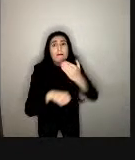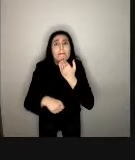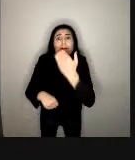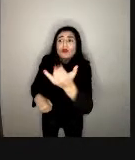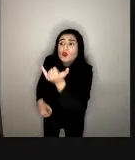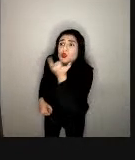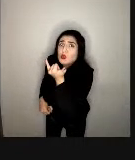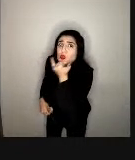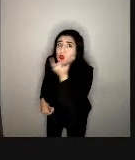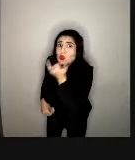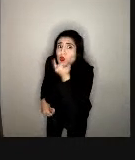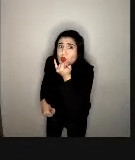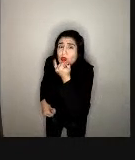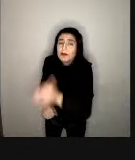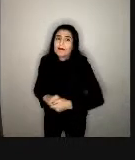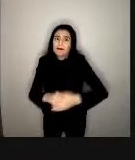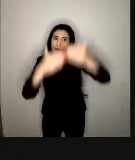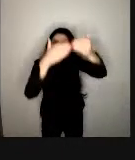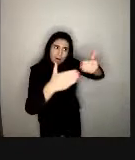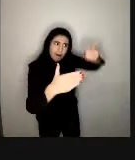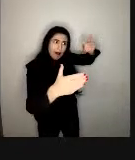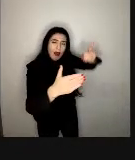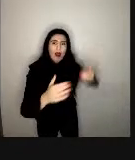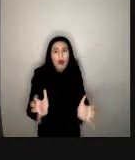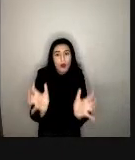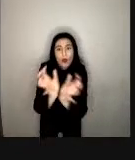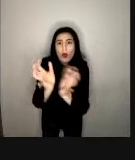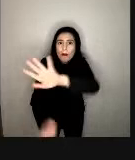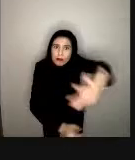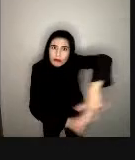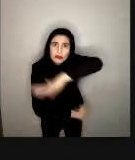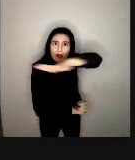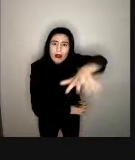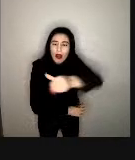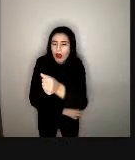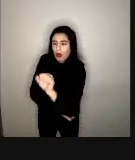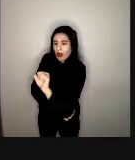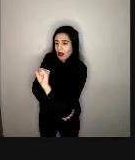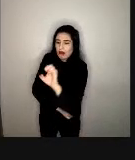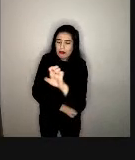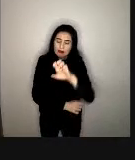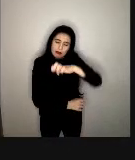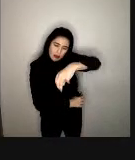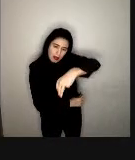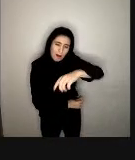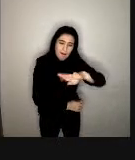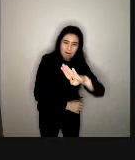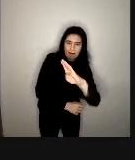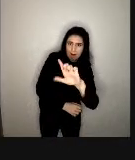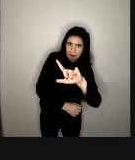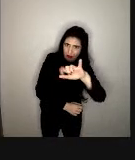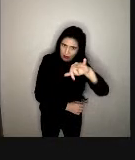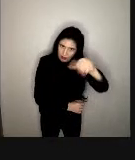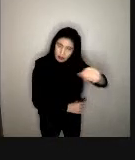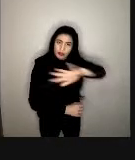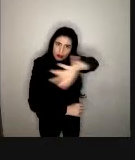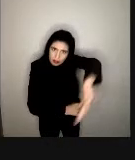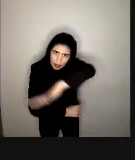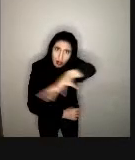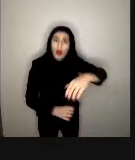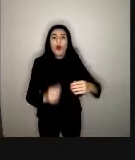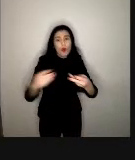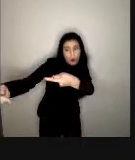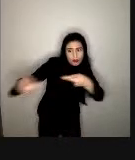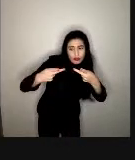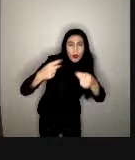de ficar só o período da Assembleia Geral e desse encontro de alto nível, eles nos convidaram para ficar mais um mês com a exposição,